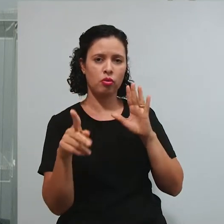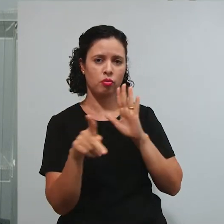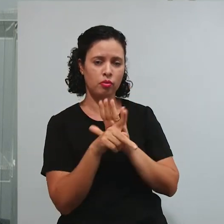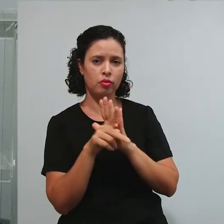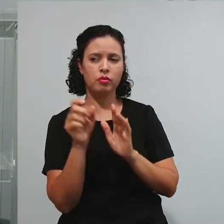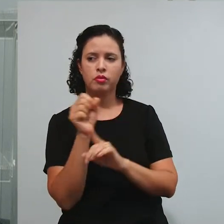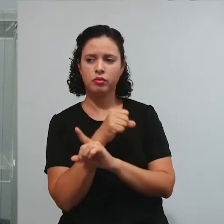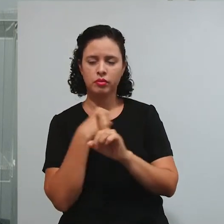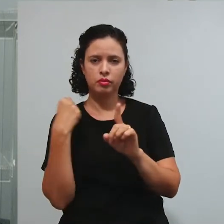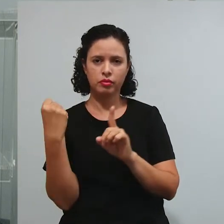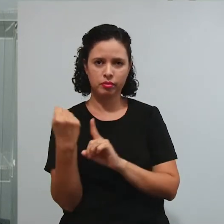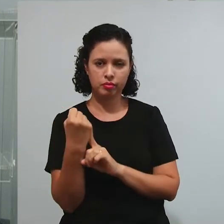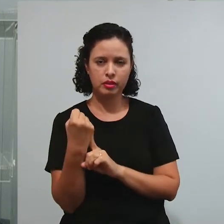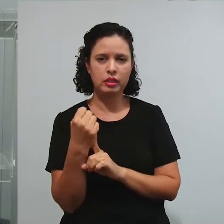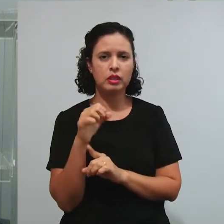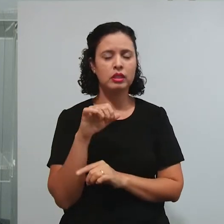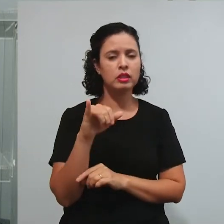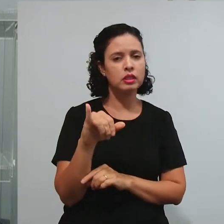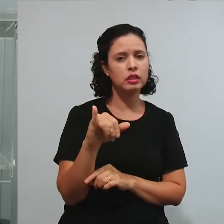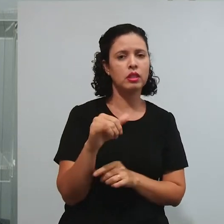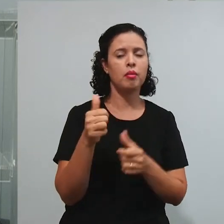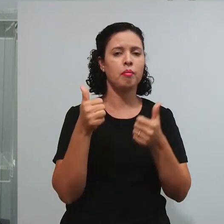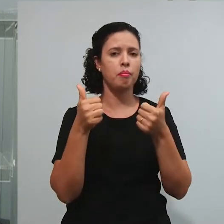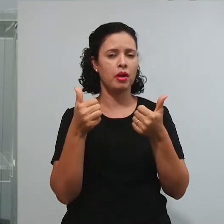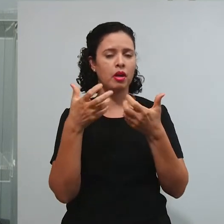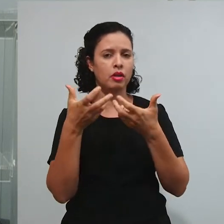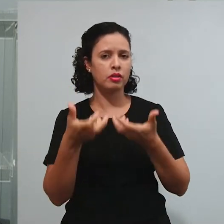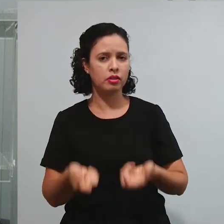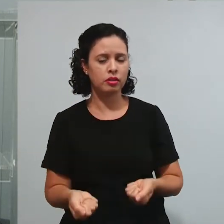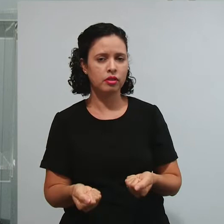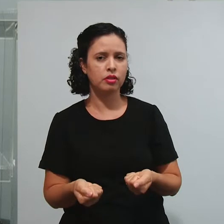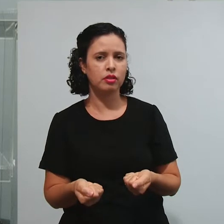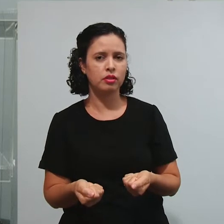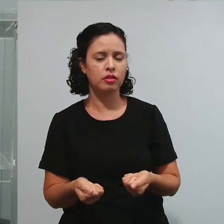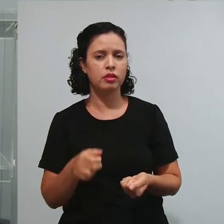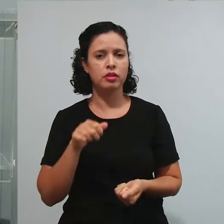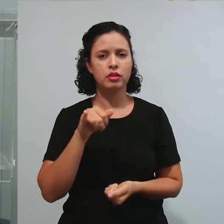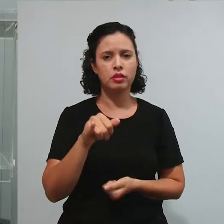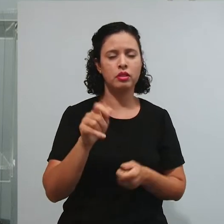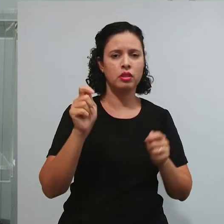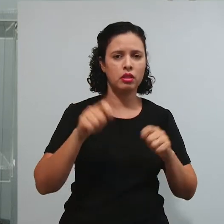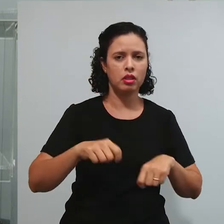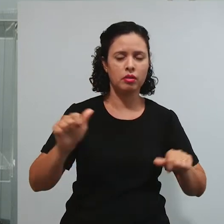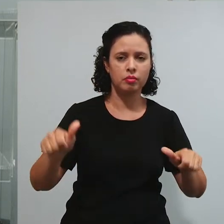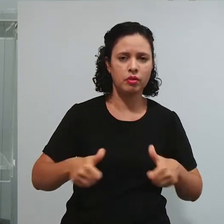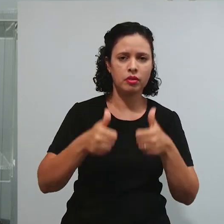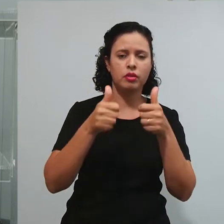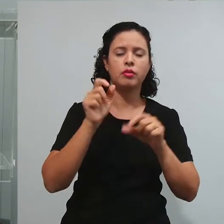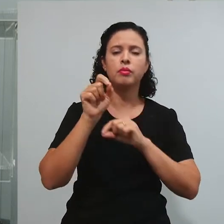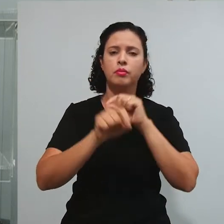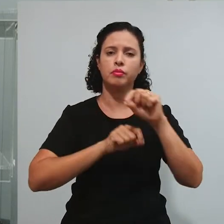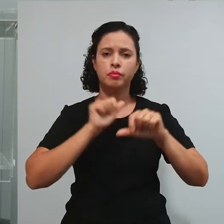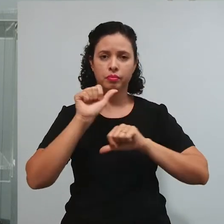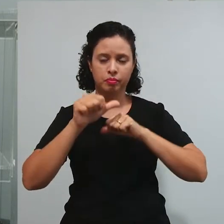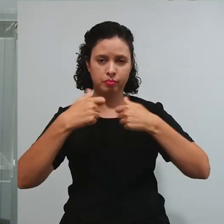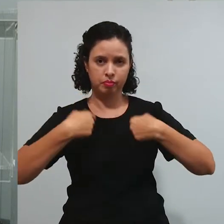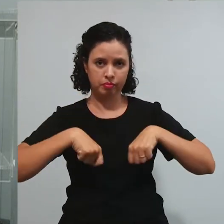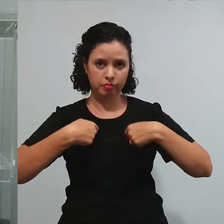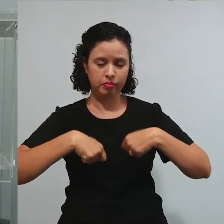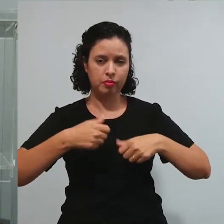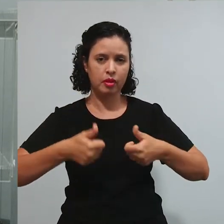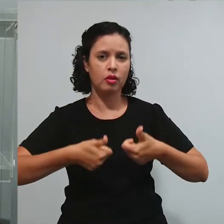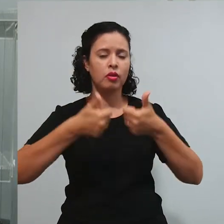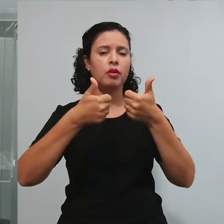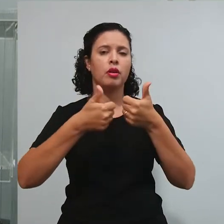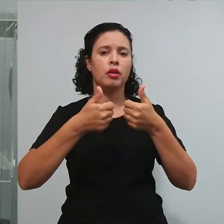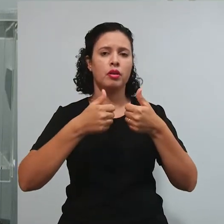voltando para a sociedade, se está sendo bem aceito, se pode melhorar, o que é que precisa melhorar, tá